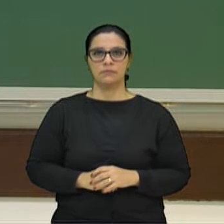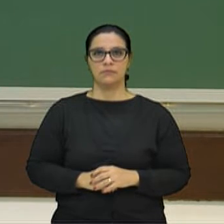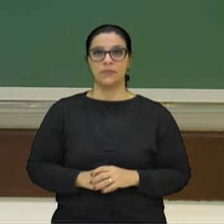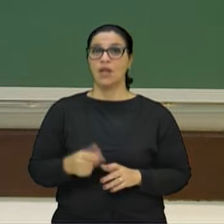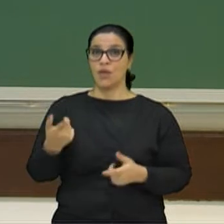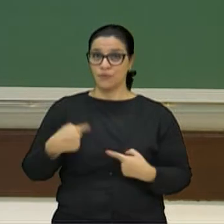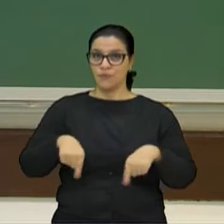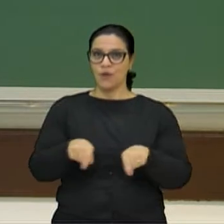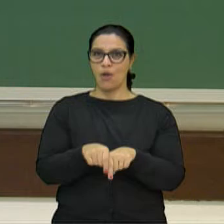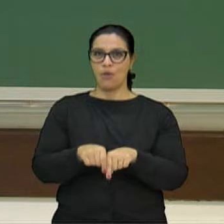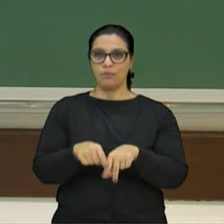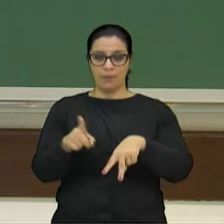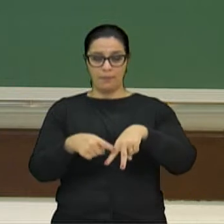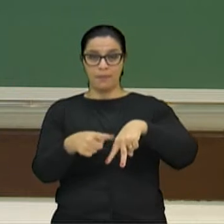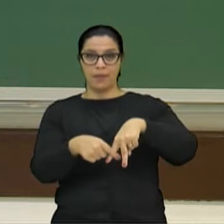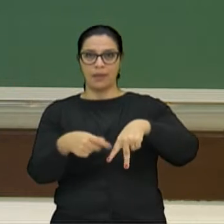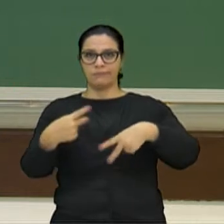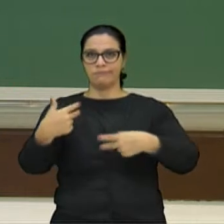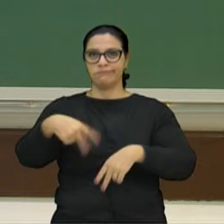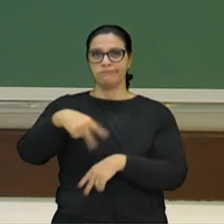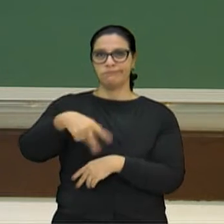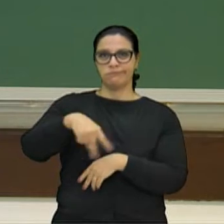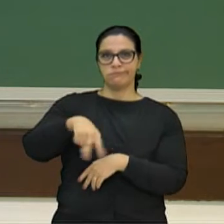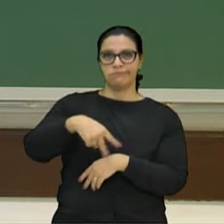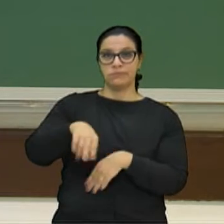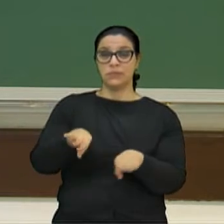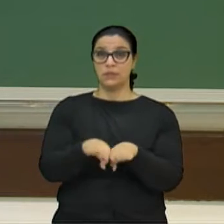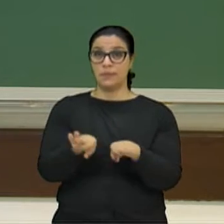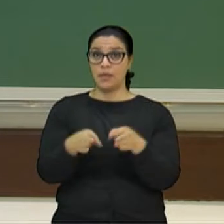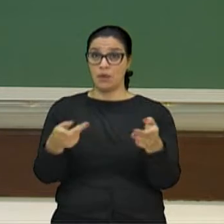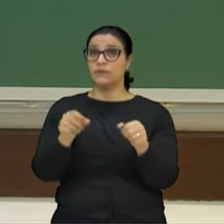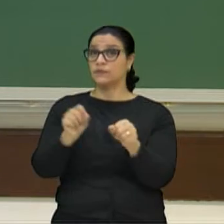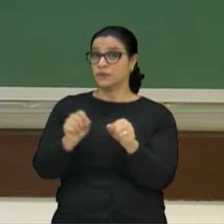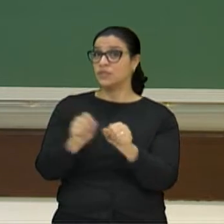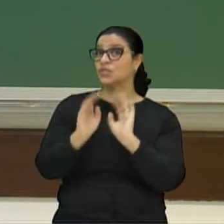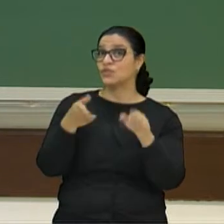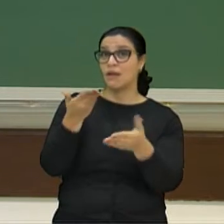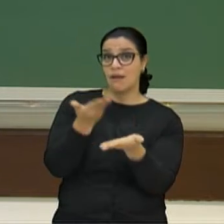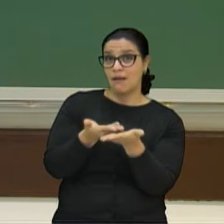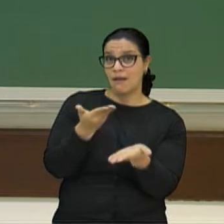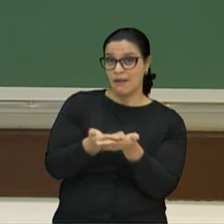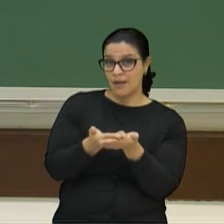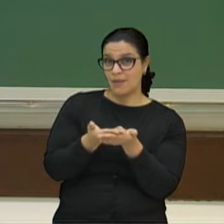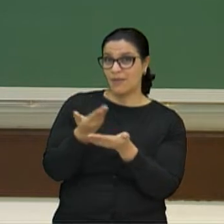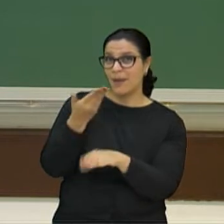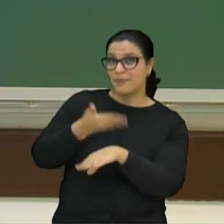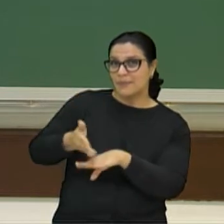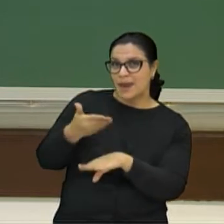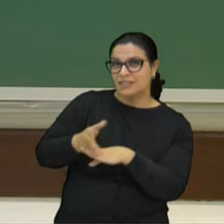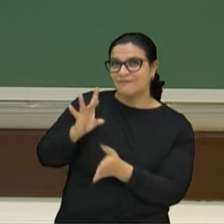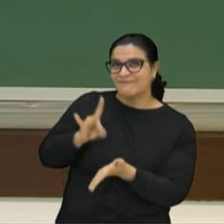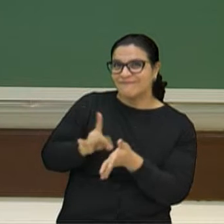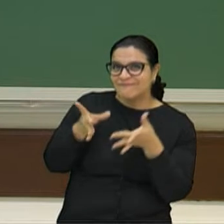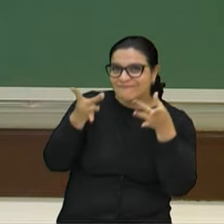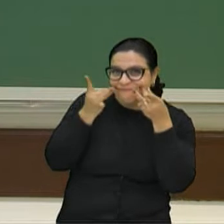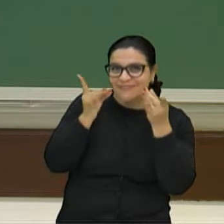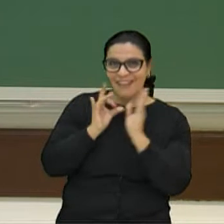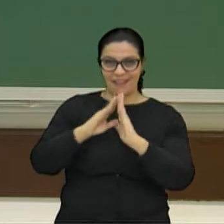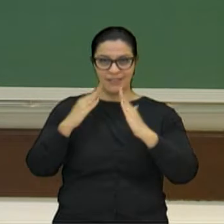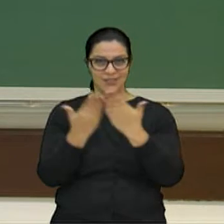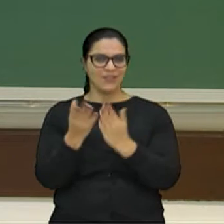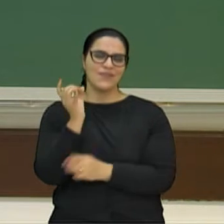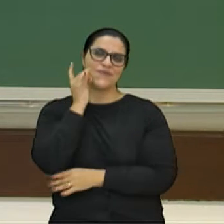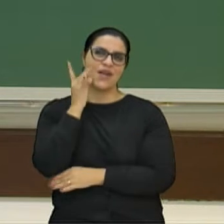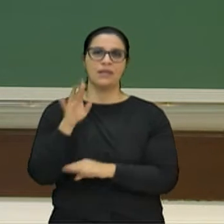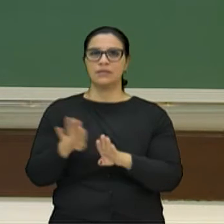Solta, volta, relaxa. Esse exercício também vocês já faziam na aula, né? Quando vocês estavam tendo aula prática, então fica fácil para vocês.